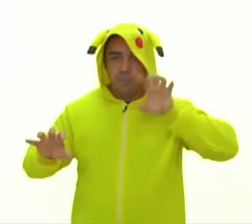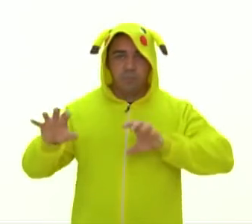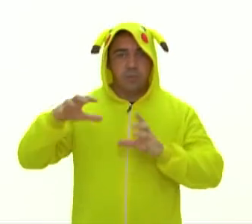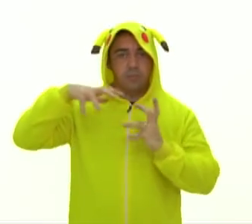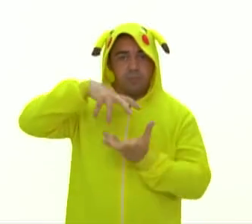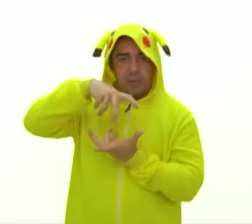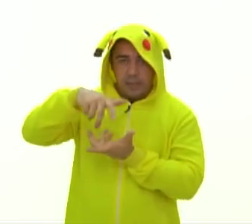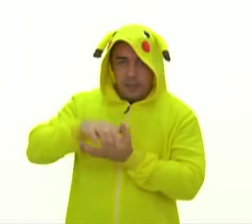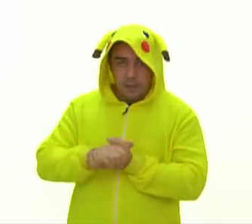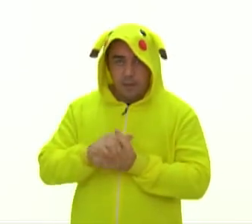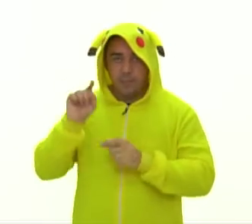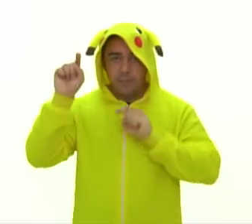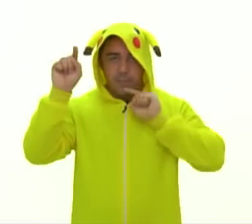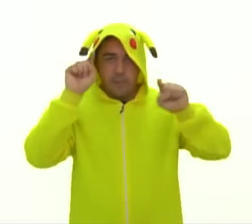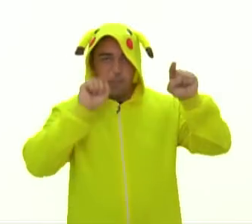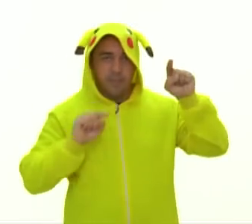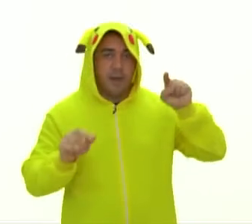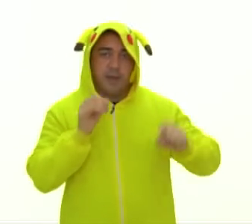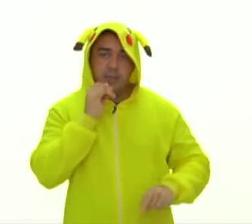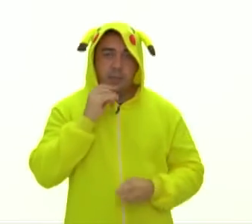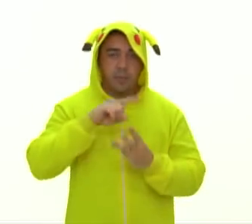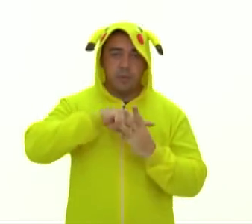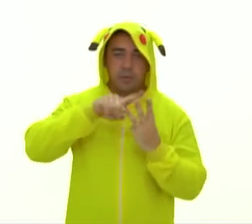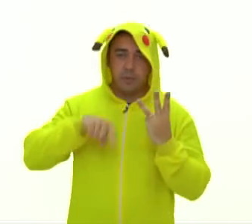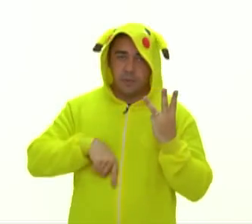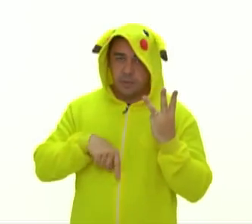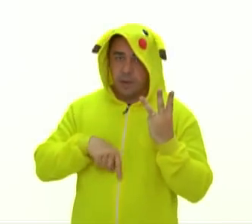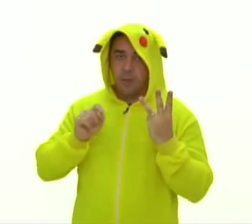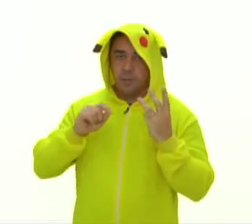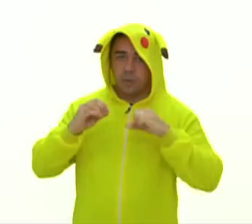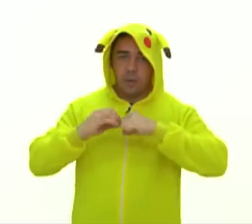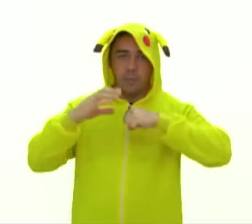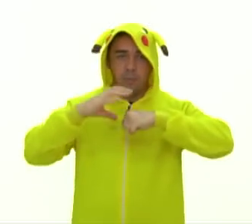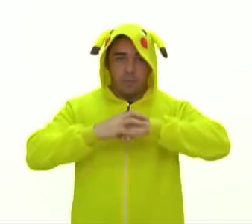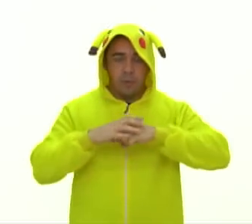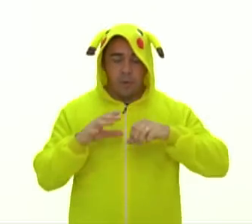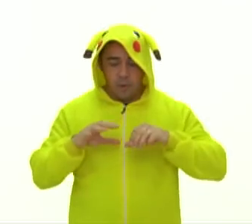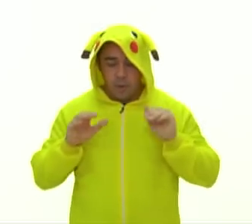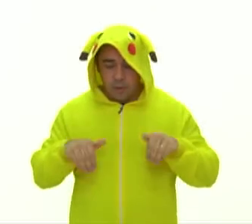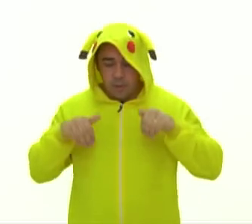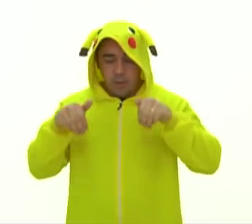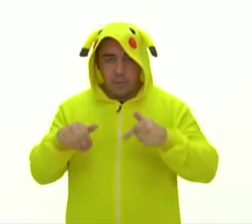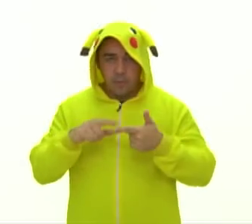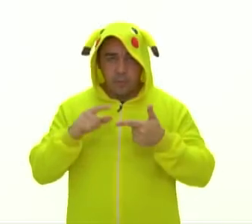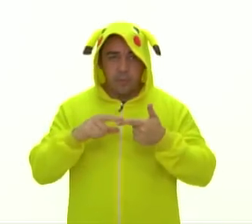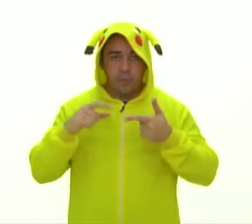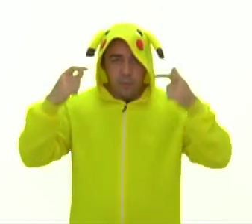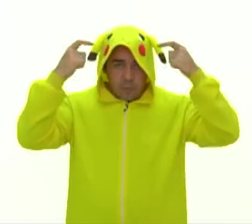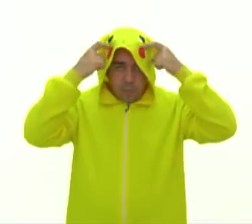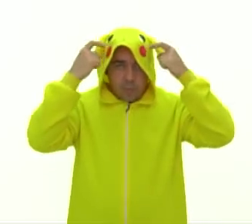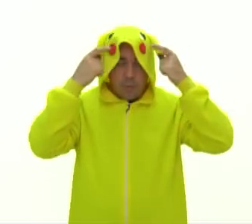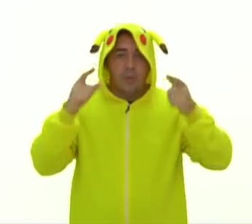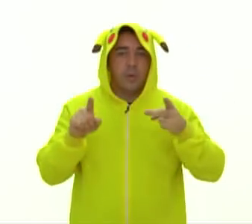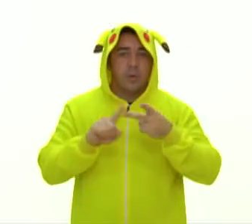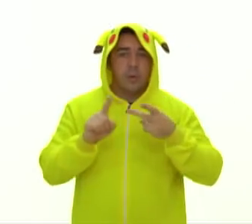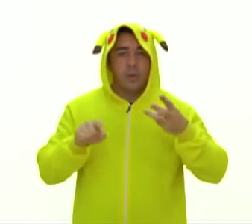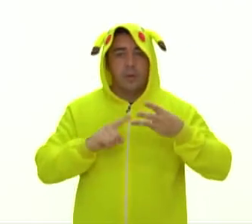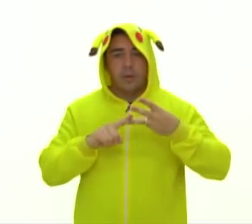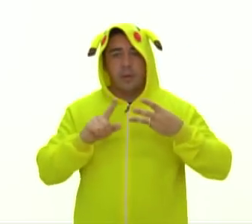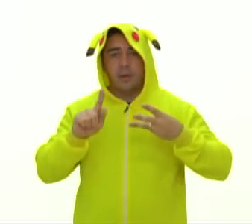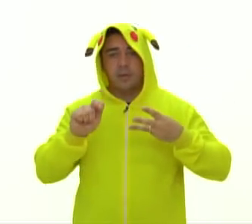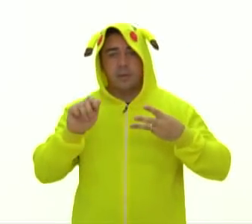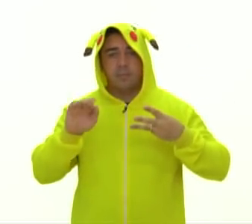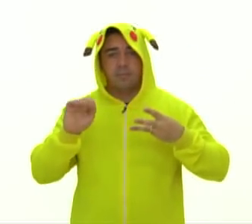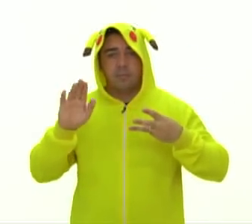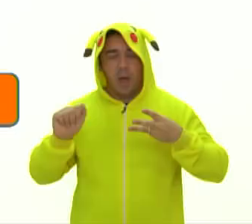né? Coloquei ali para vocês exemplo de 3 pokémons que associei ali ao canguru, ao koala e ao gambá, né? Mostrando a distribuição deles do que